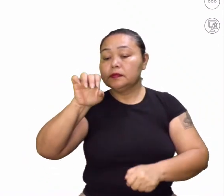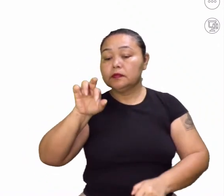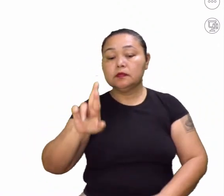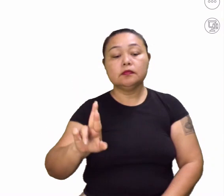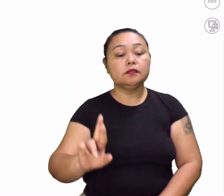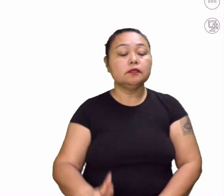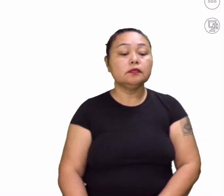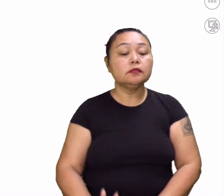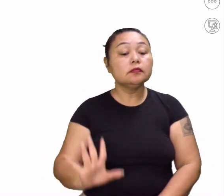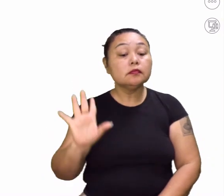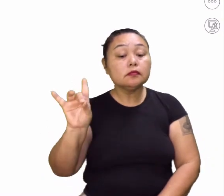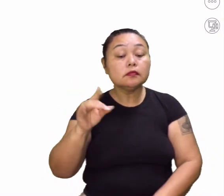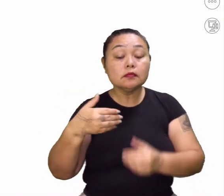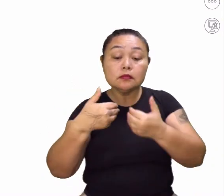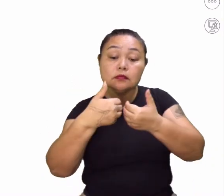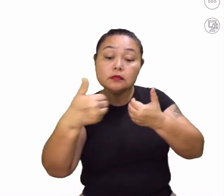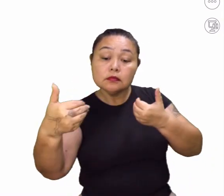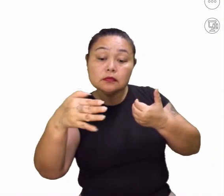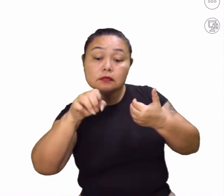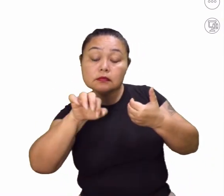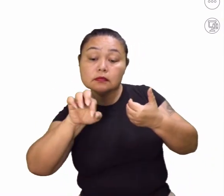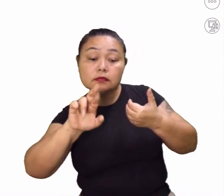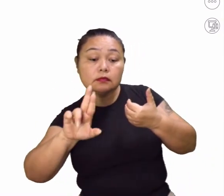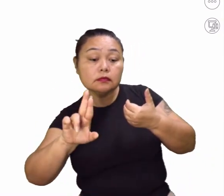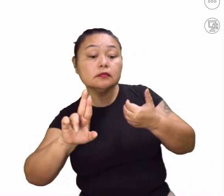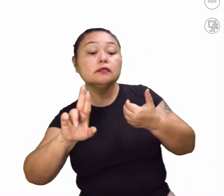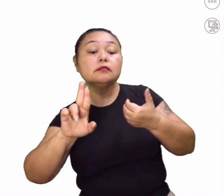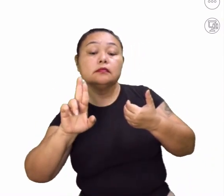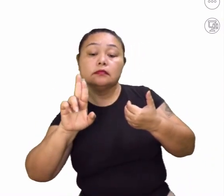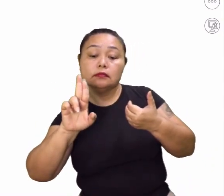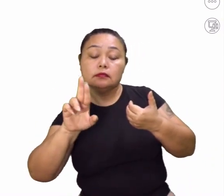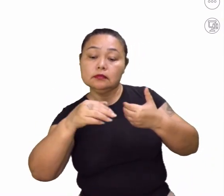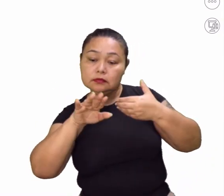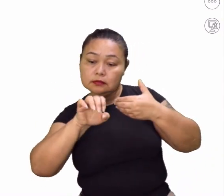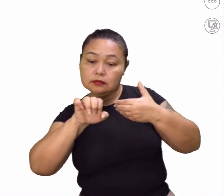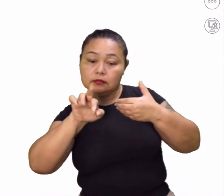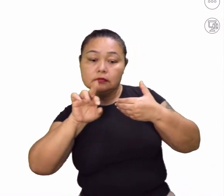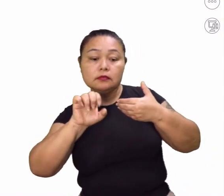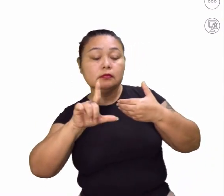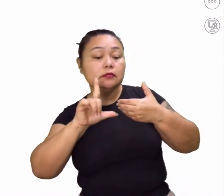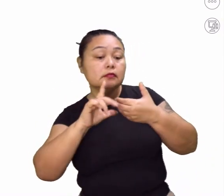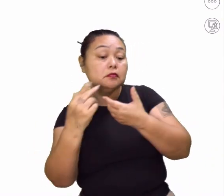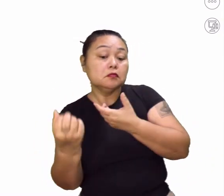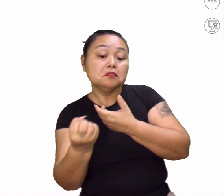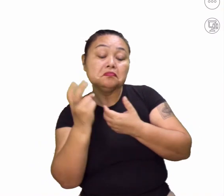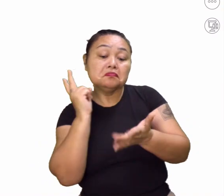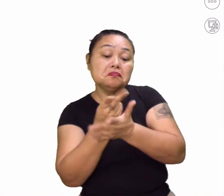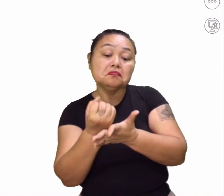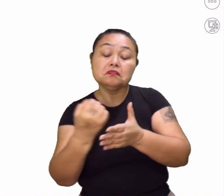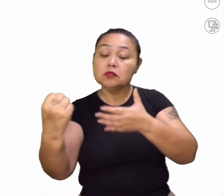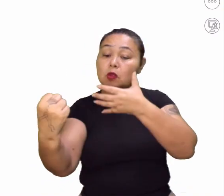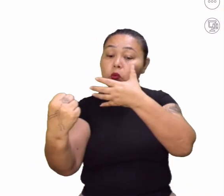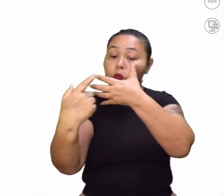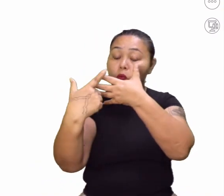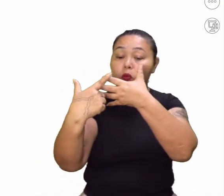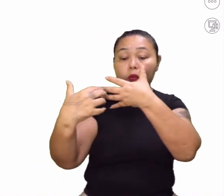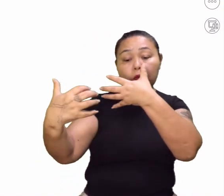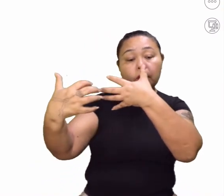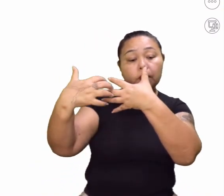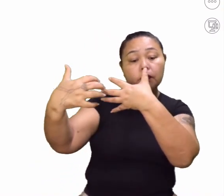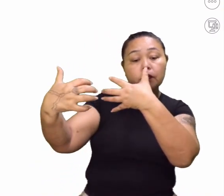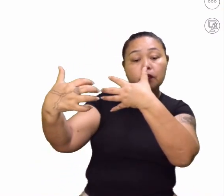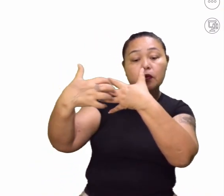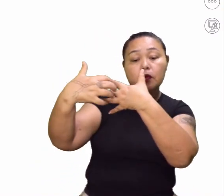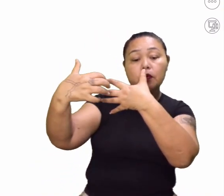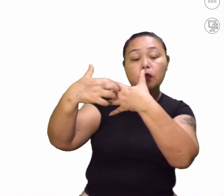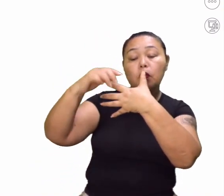bem. Conforme distanciamos da região equatorial, né, da linha do Equador, a mesma quantidade de raios solares passa a